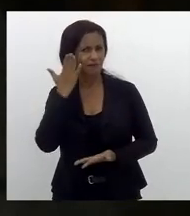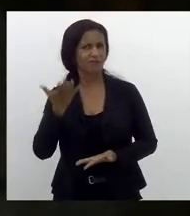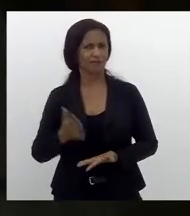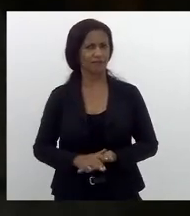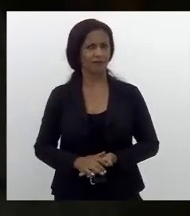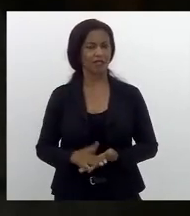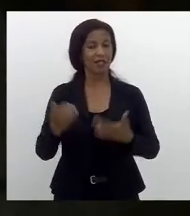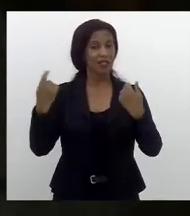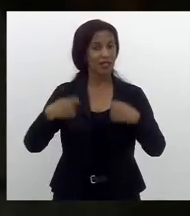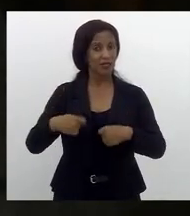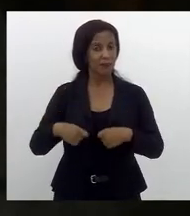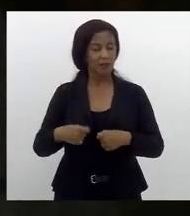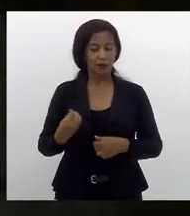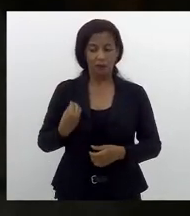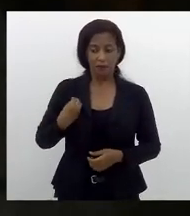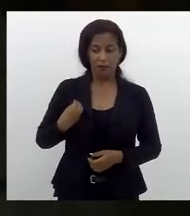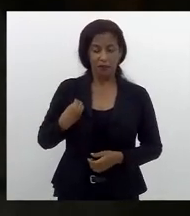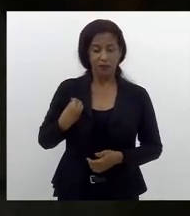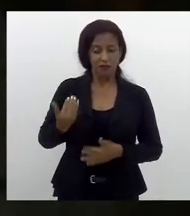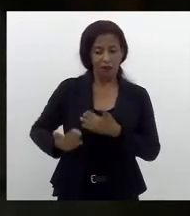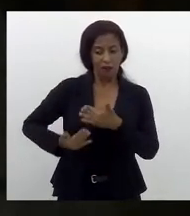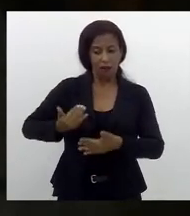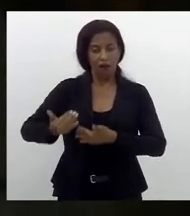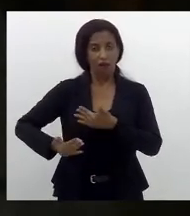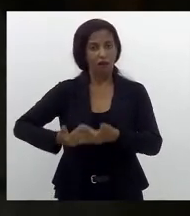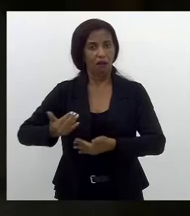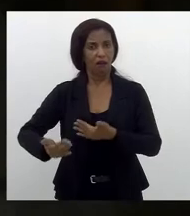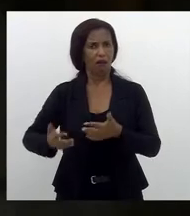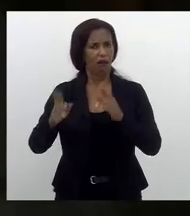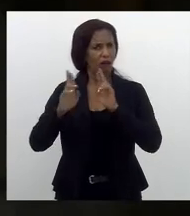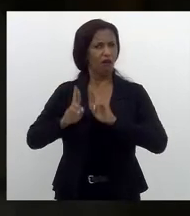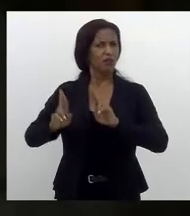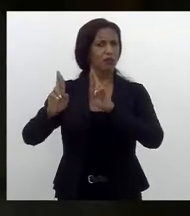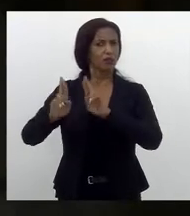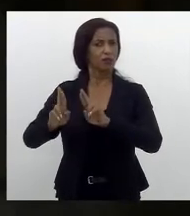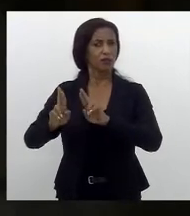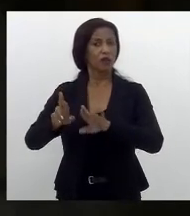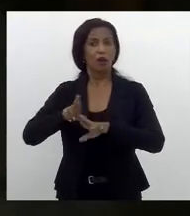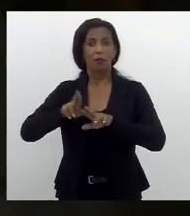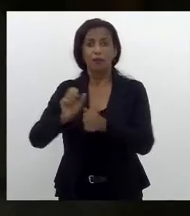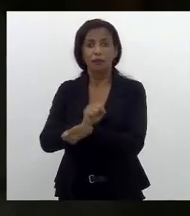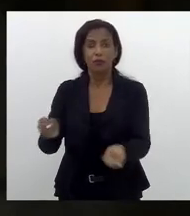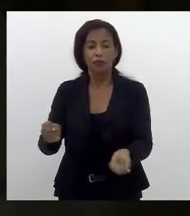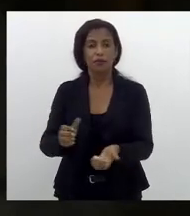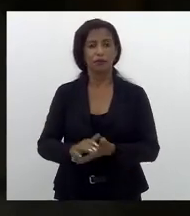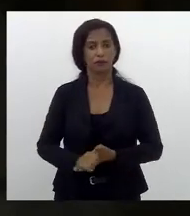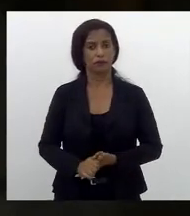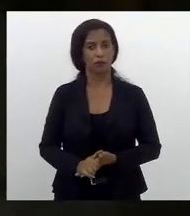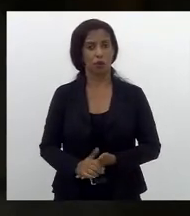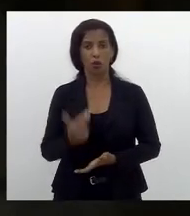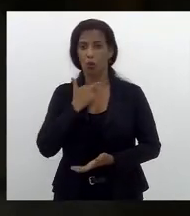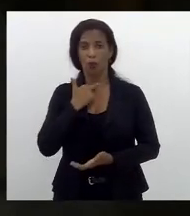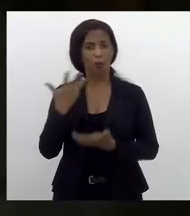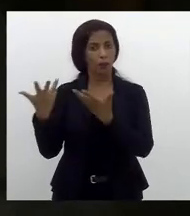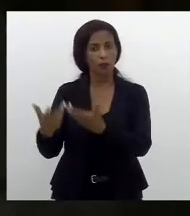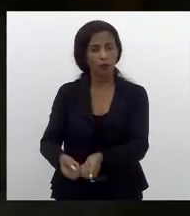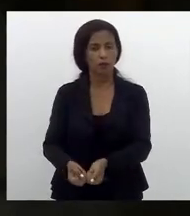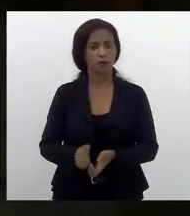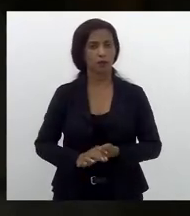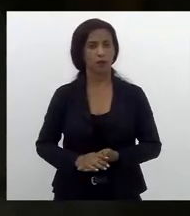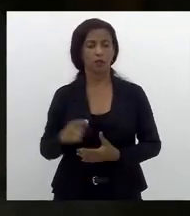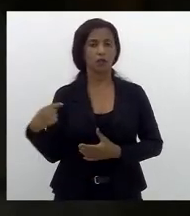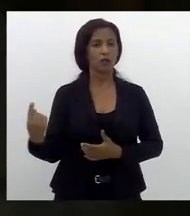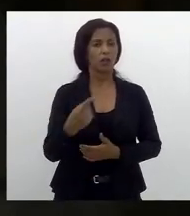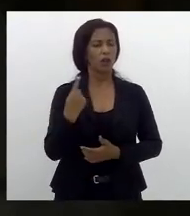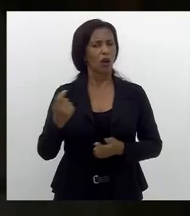E precisamos conviver com elas e lidar com elas respeitosamente. Mas não é possível, não é possível que nós não